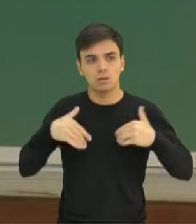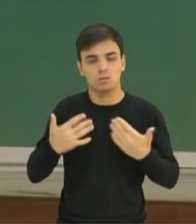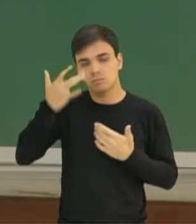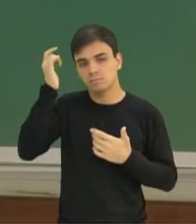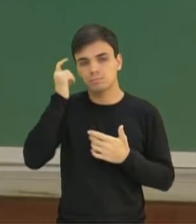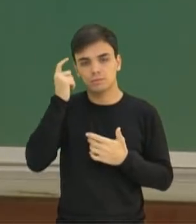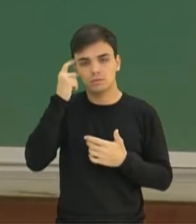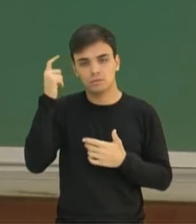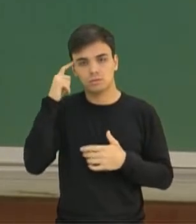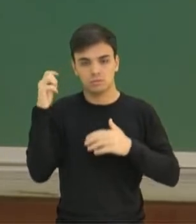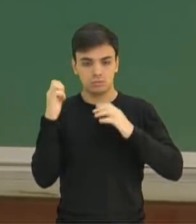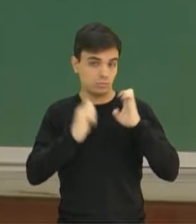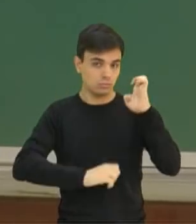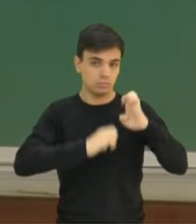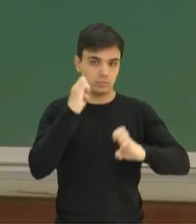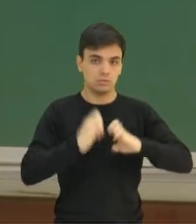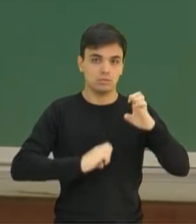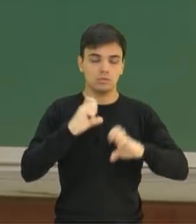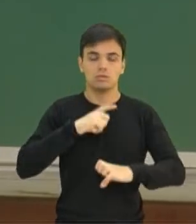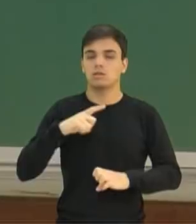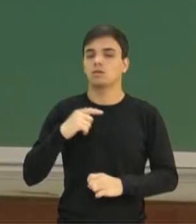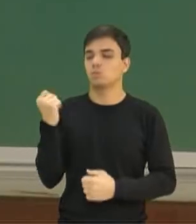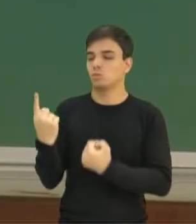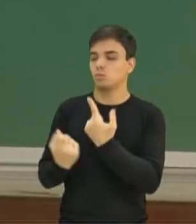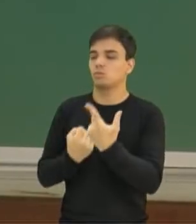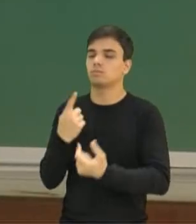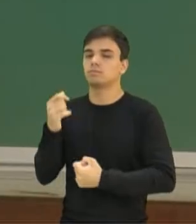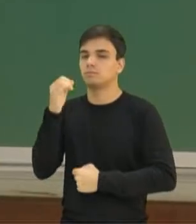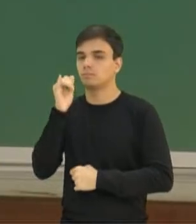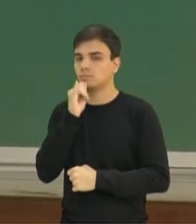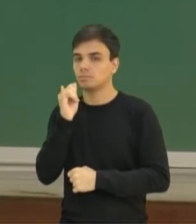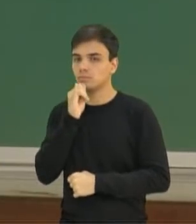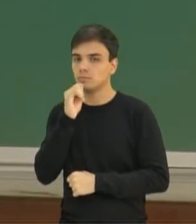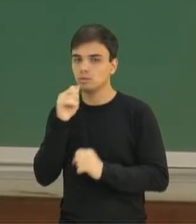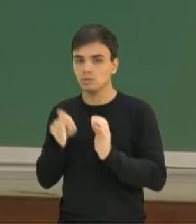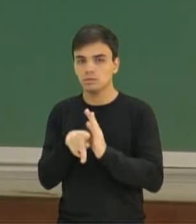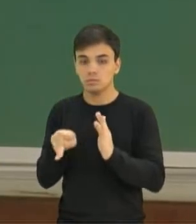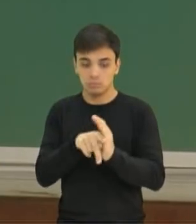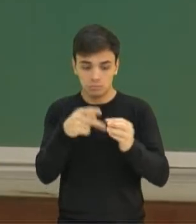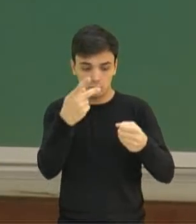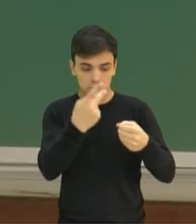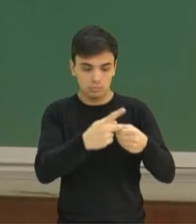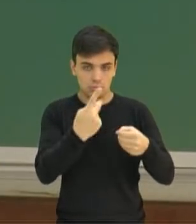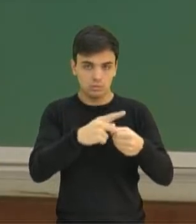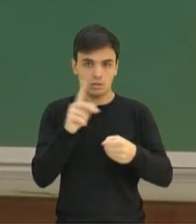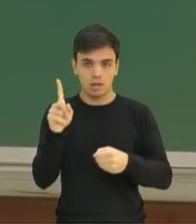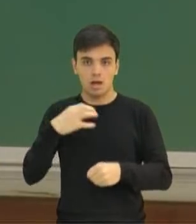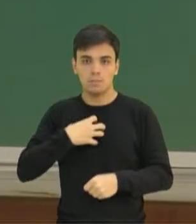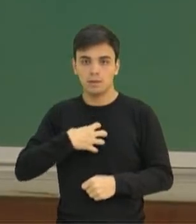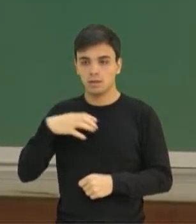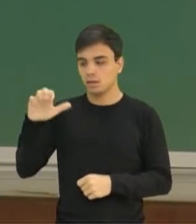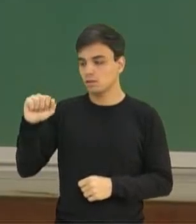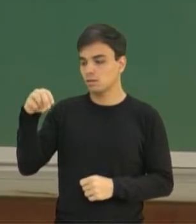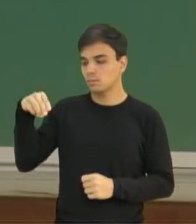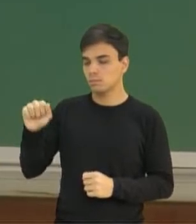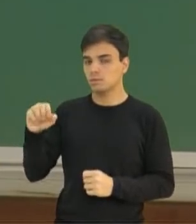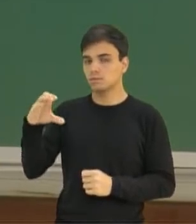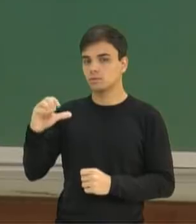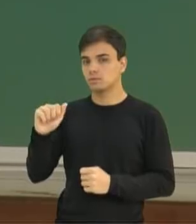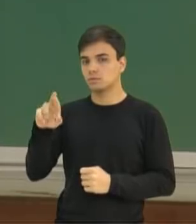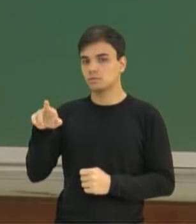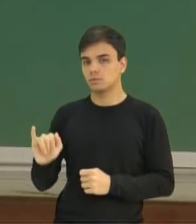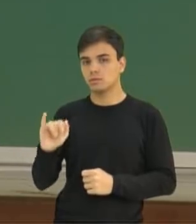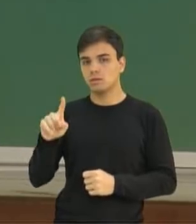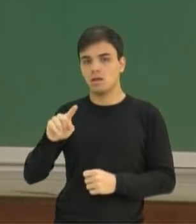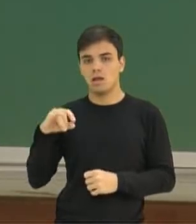nós temos alguns exemplos ali. Nós falamos do polo petroquímico de Camaçari, na Bahia, que é um